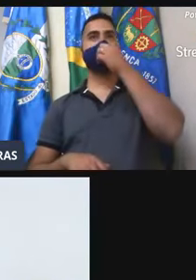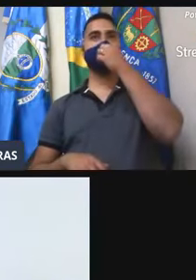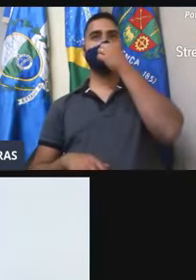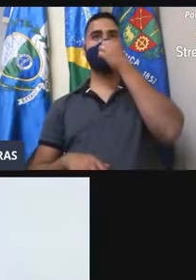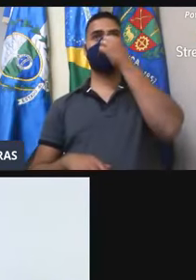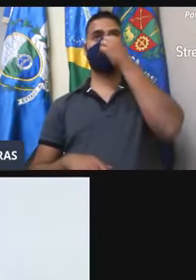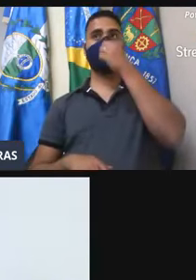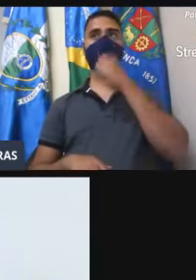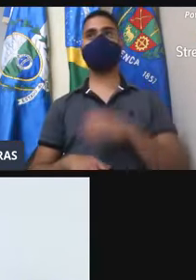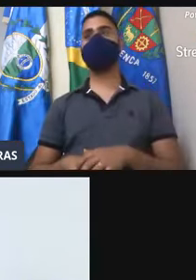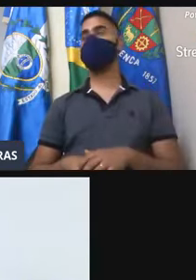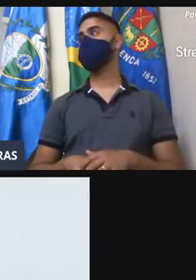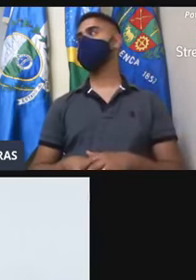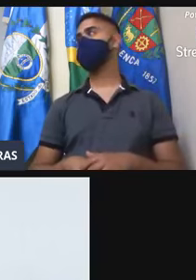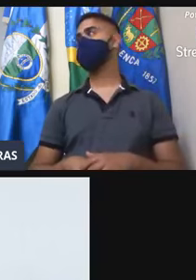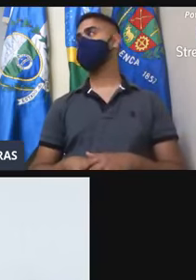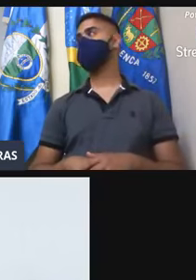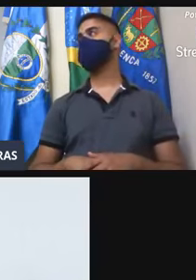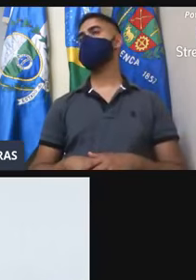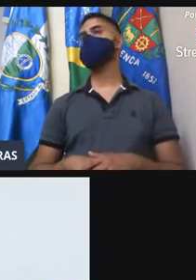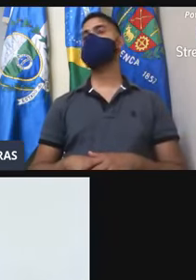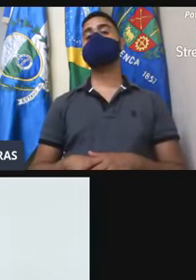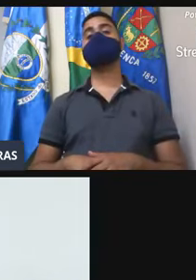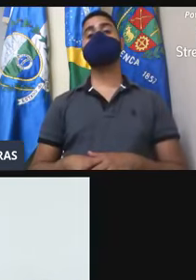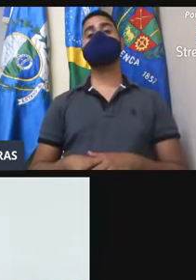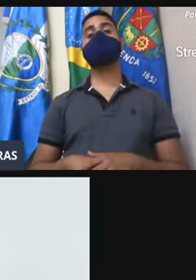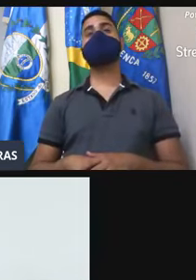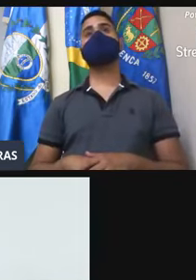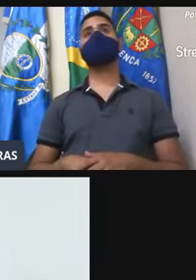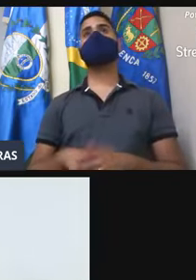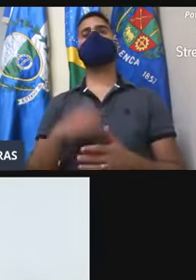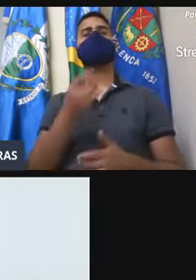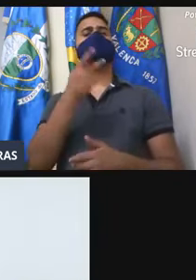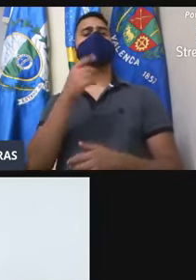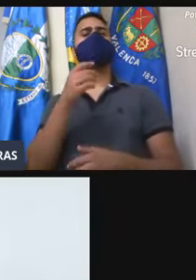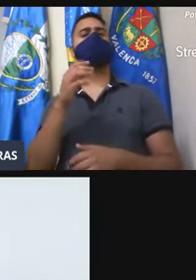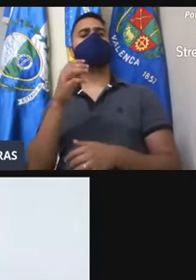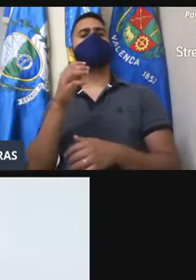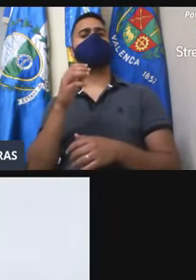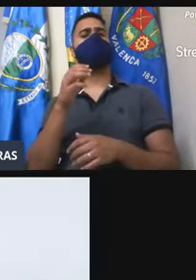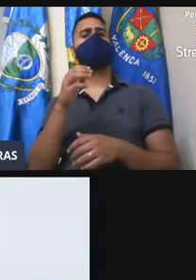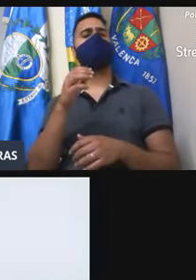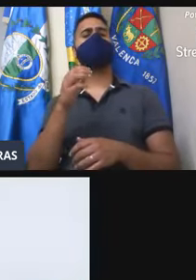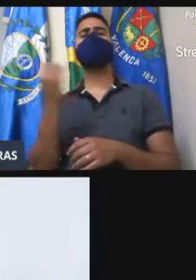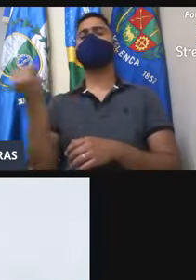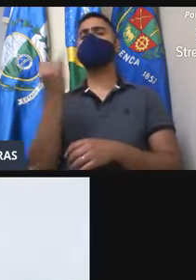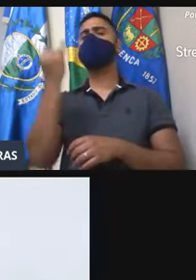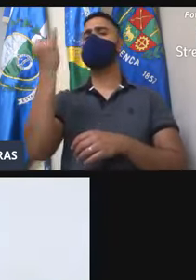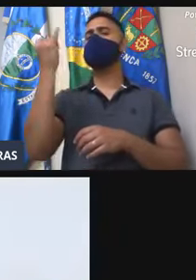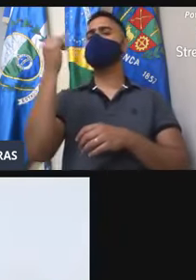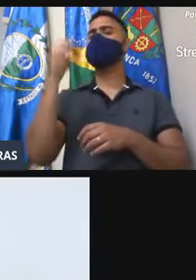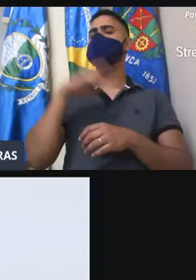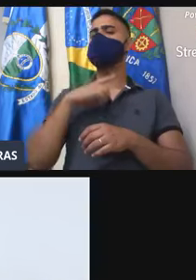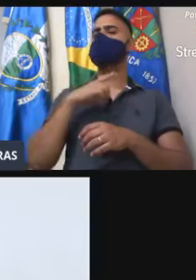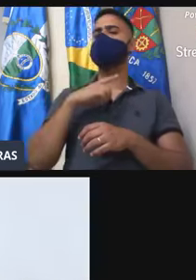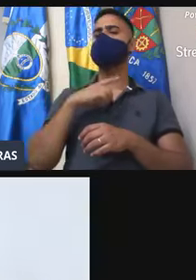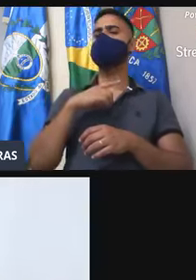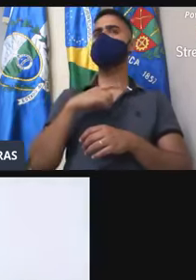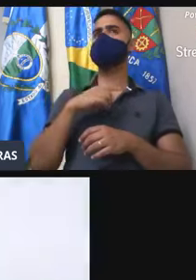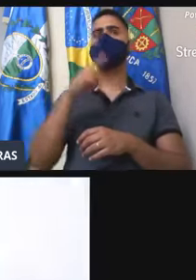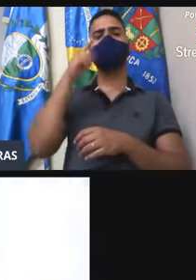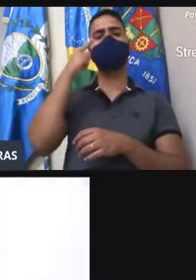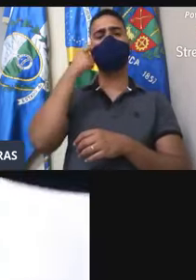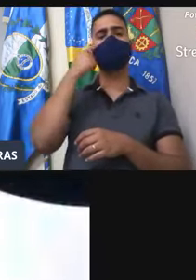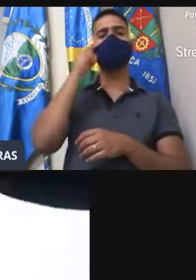Mais uma vez, Pedro, queria ressaltar a importância das nossas transmissões. Vejo